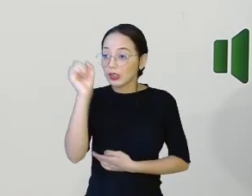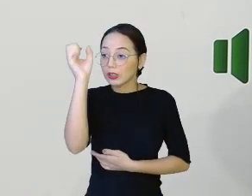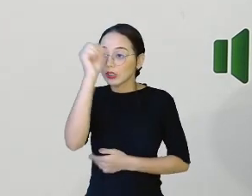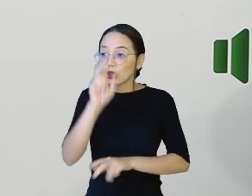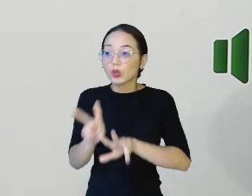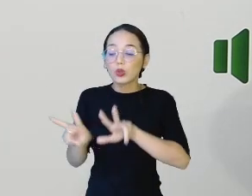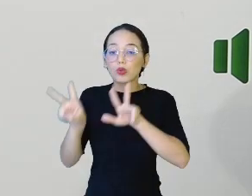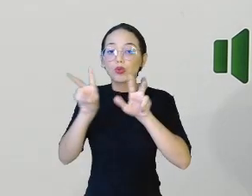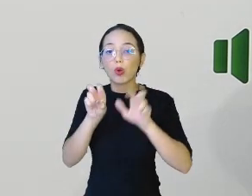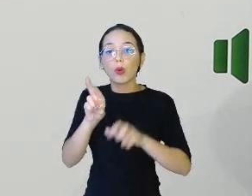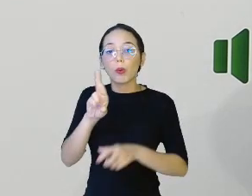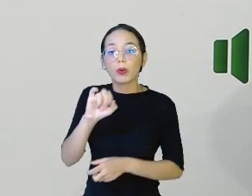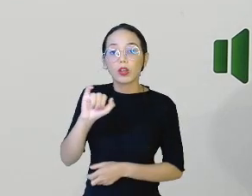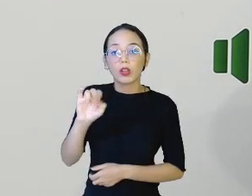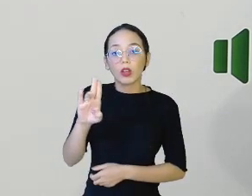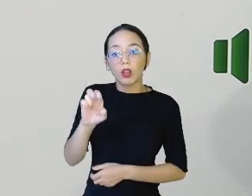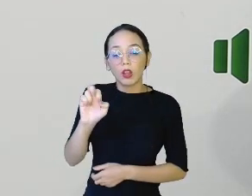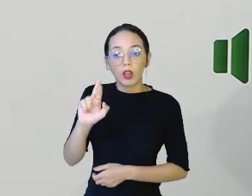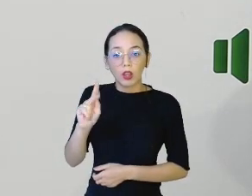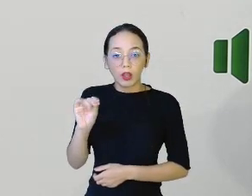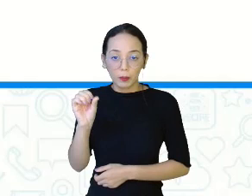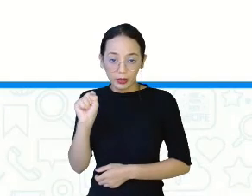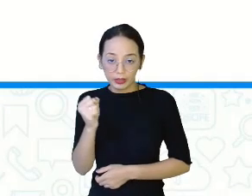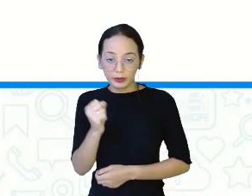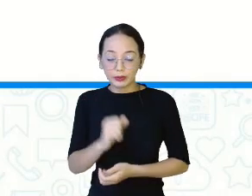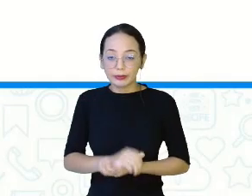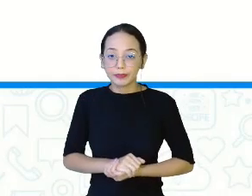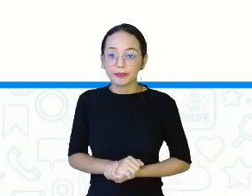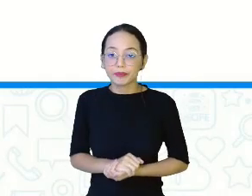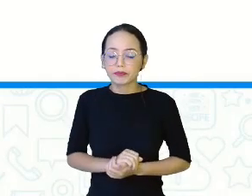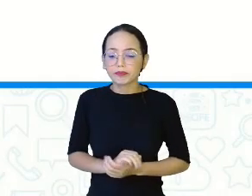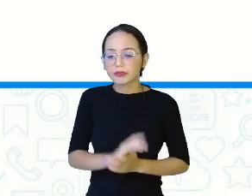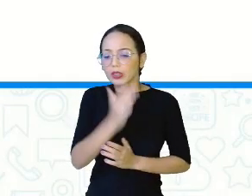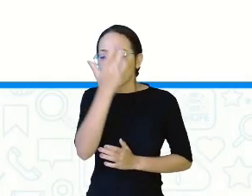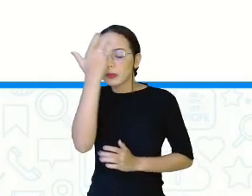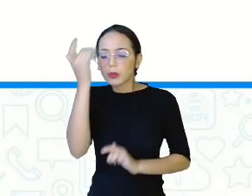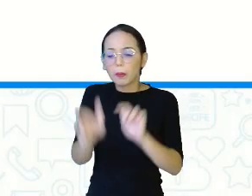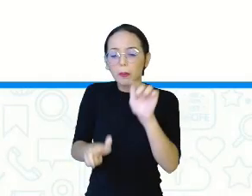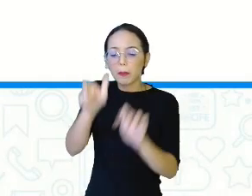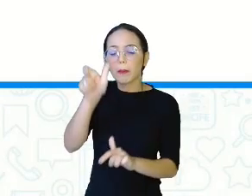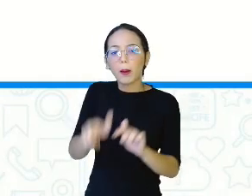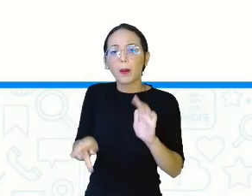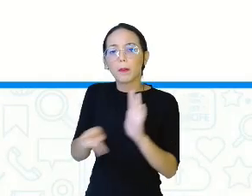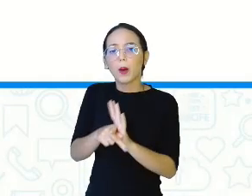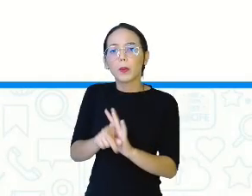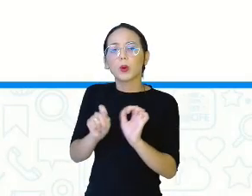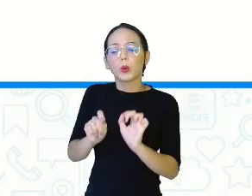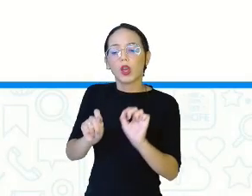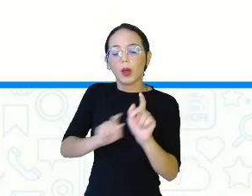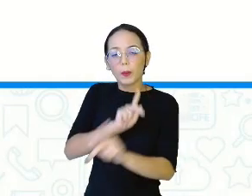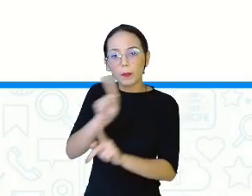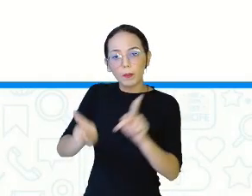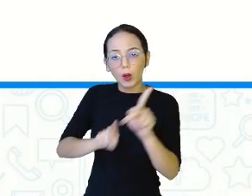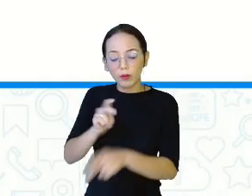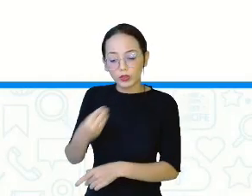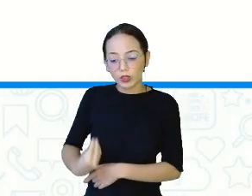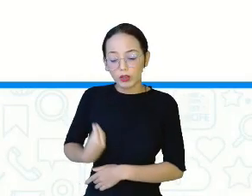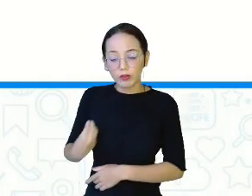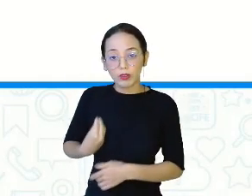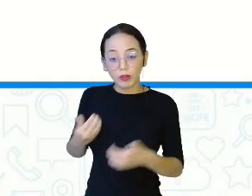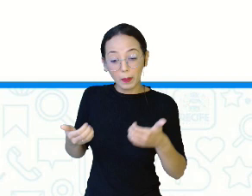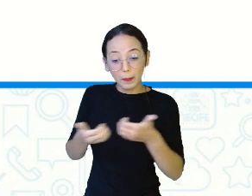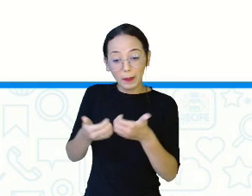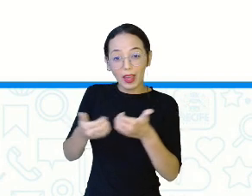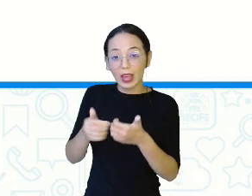os ribeirinhos da Amazônia. Vamos lá? As populações ribeirinhas são povos que vivem nas beiras